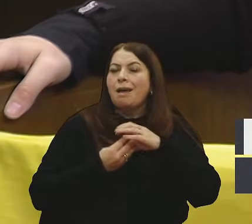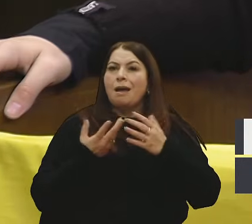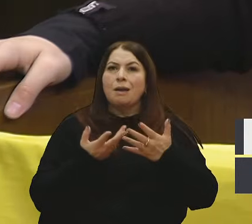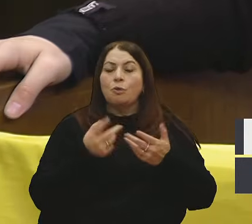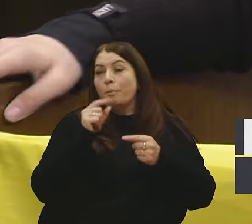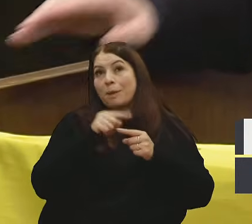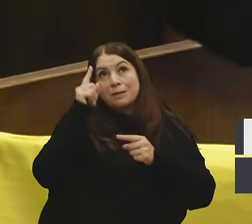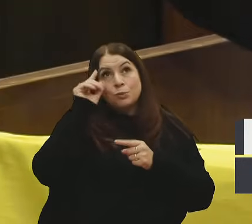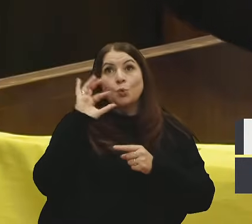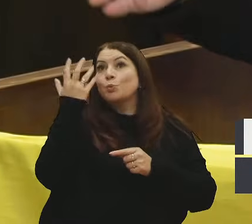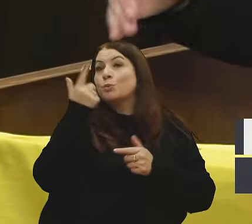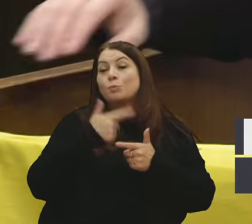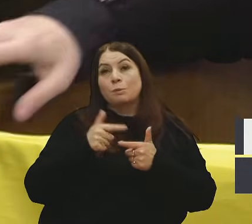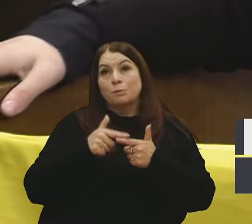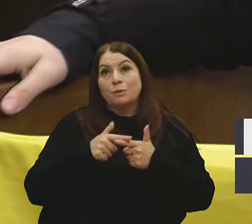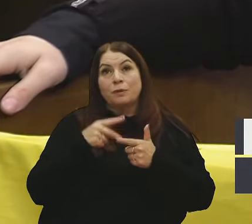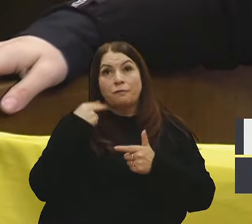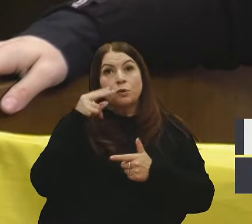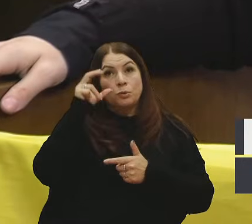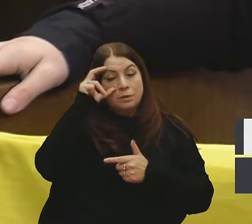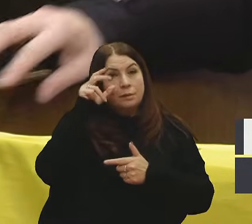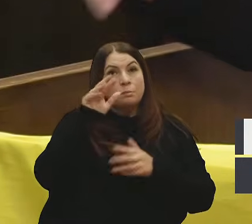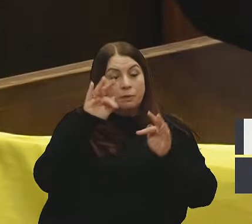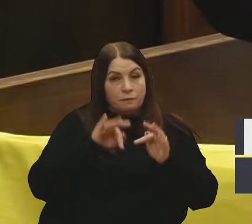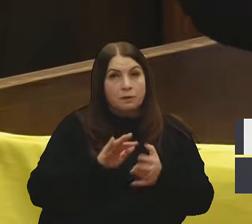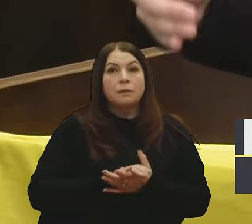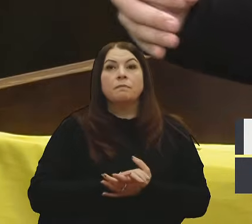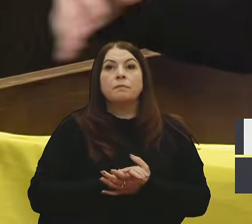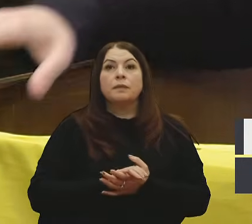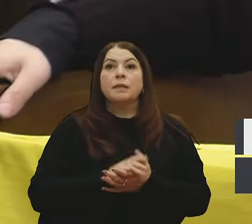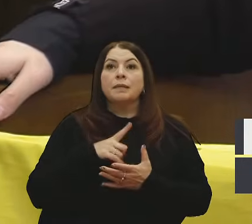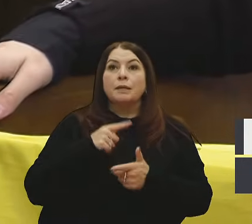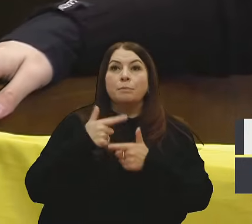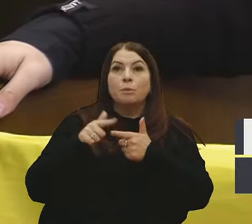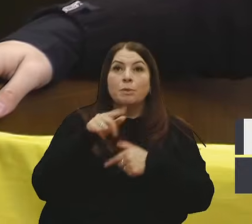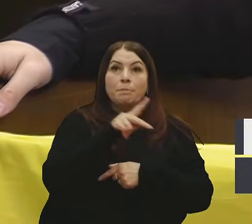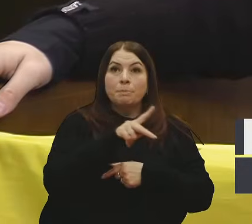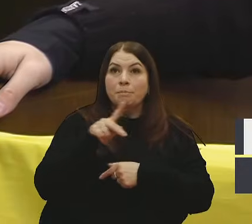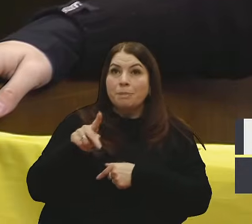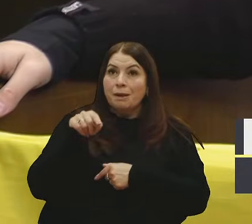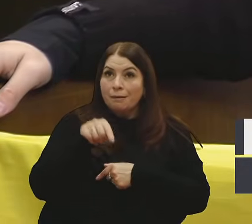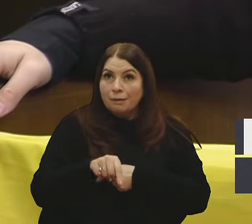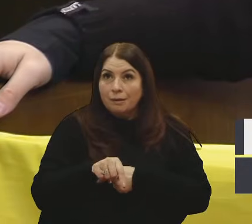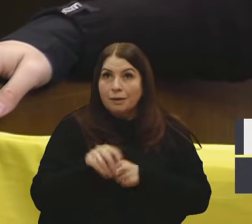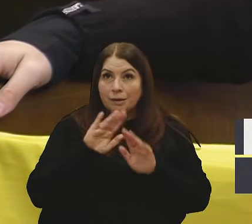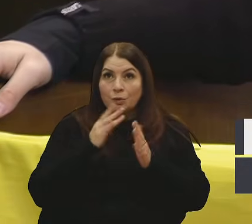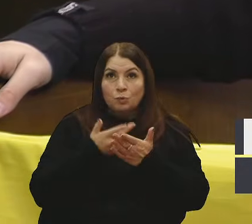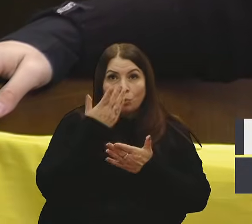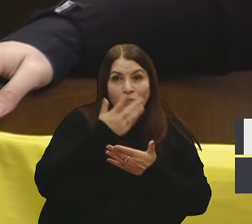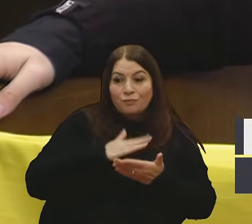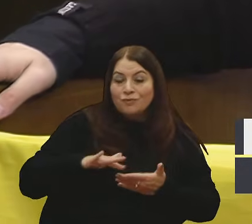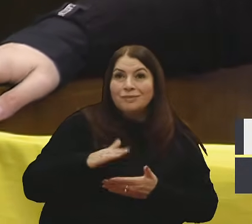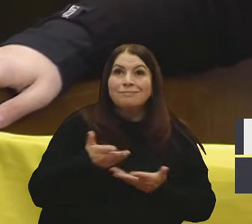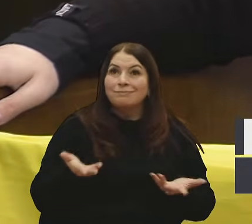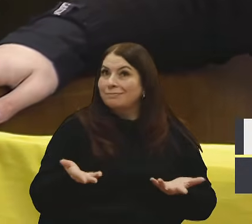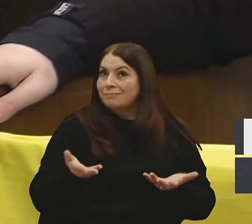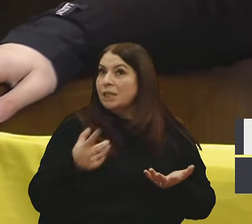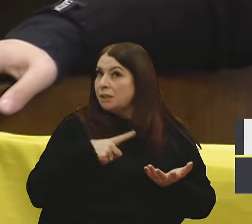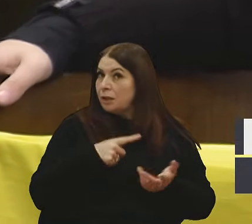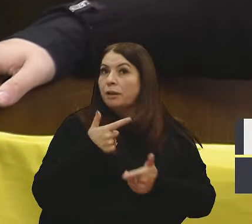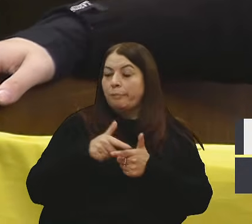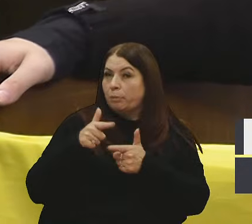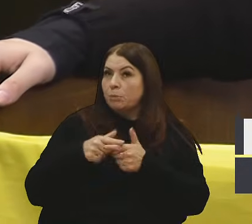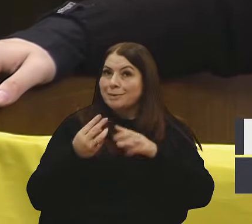fosse a solução para os problemas. A vereadora Sandra comentou, para finalizar, nós temos o problema das PPPs aqui, da educação infantil. Nós temos o problema